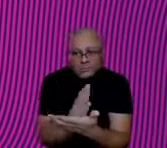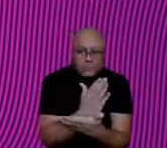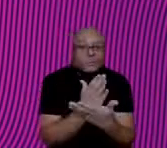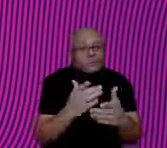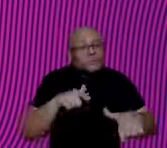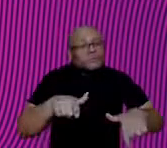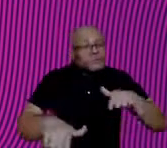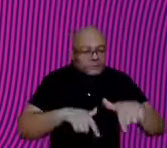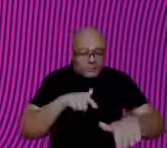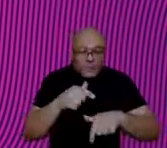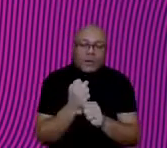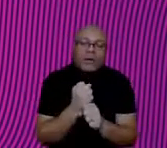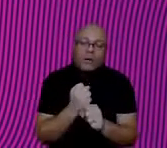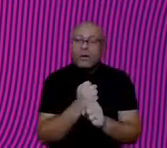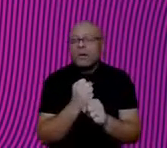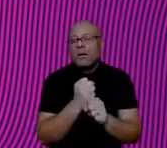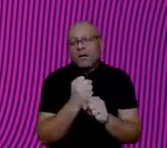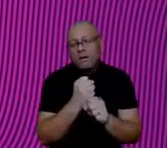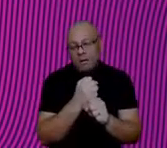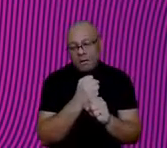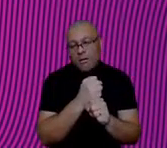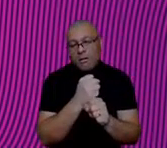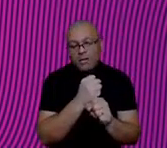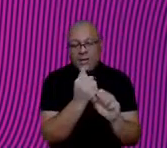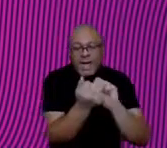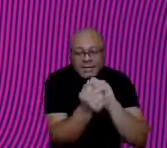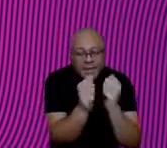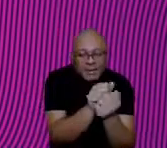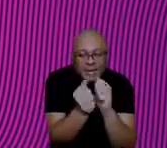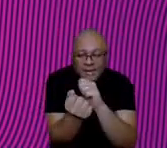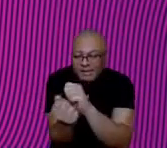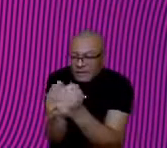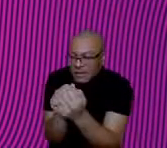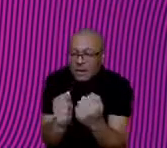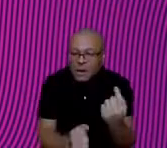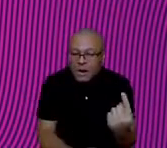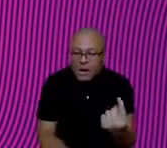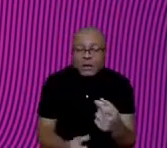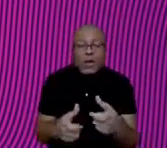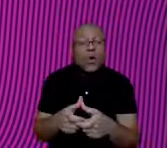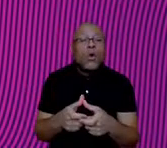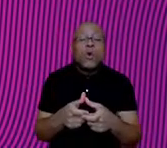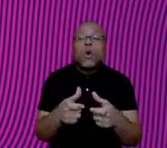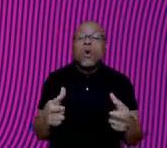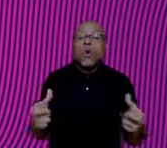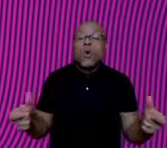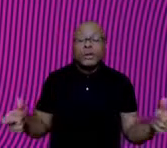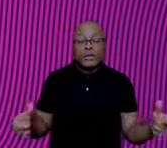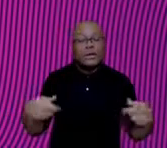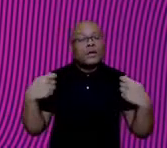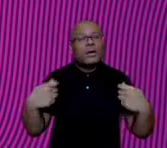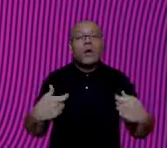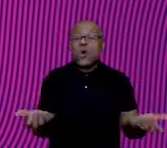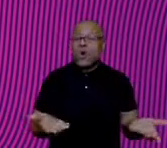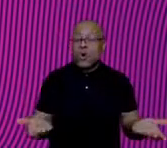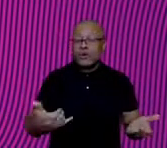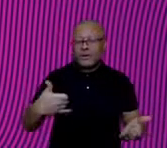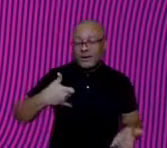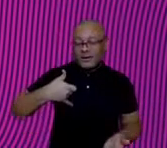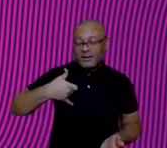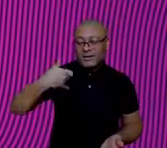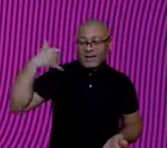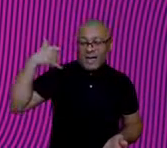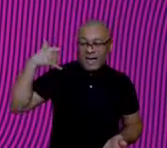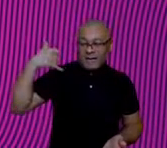A ideia é essa personalização do tratamento está muito em alta. Você precisa você não vê só a idade do paciente, a dominância, se é